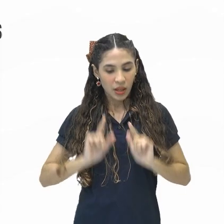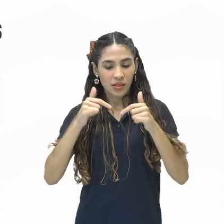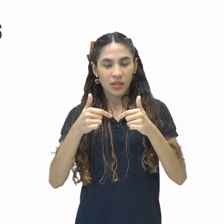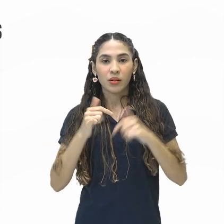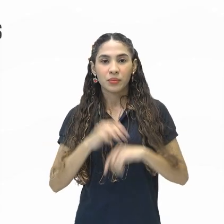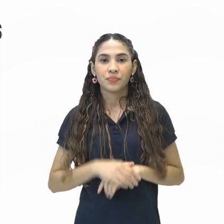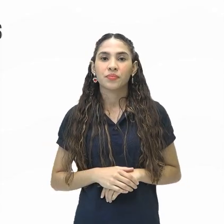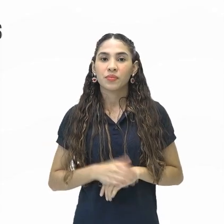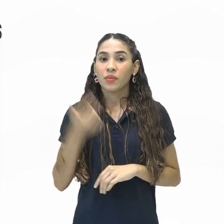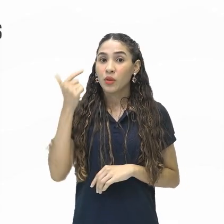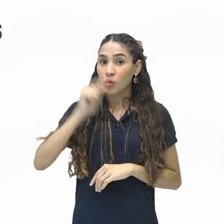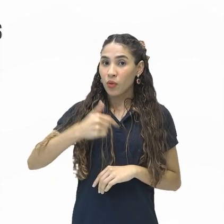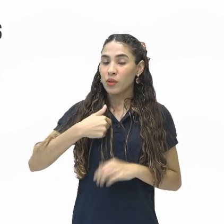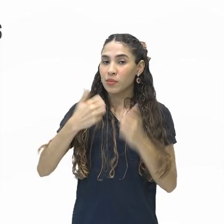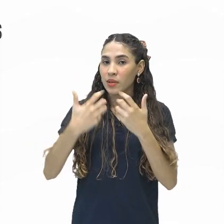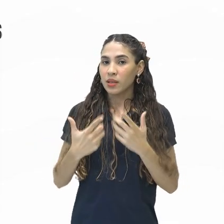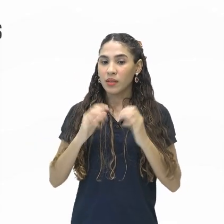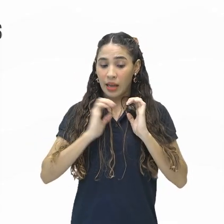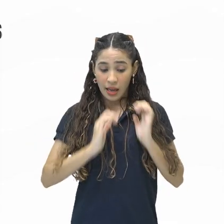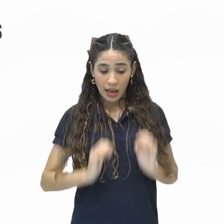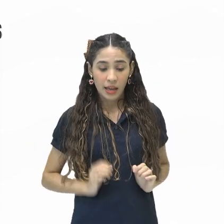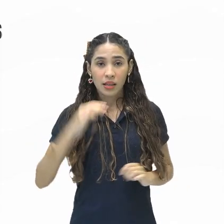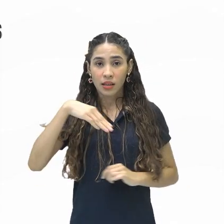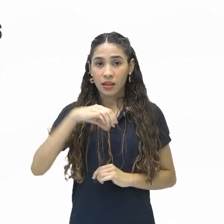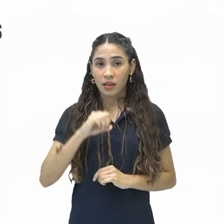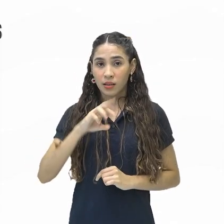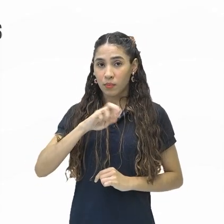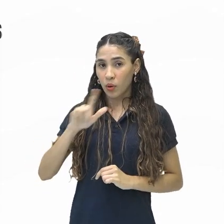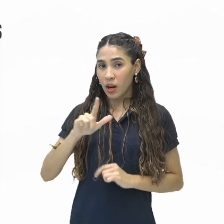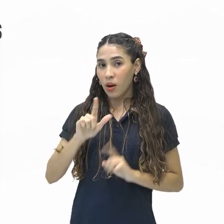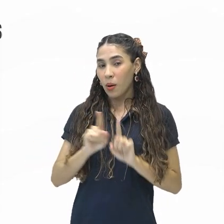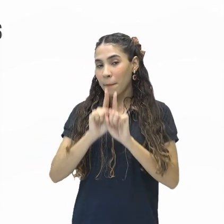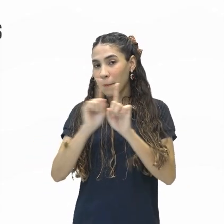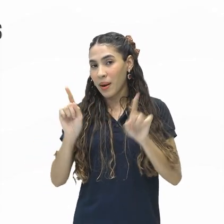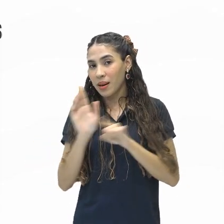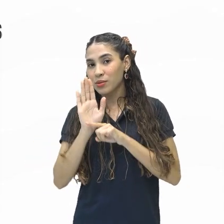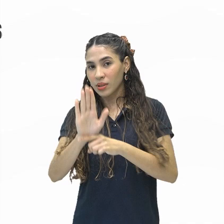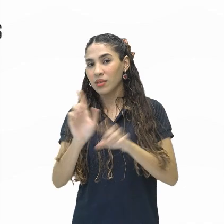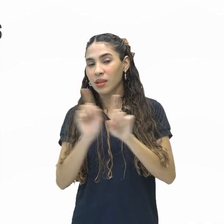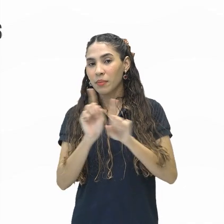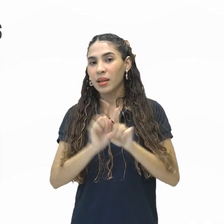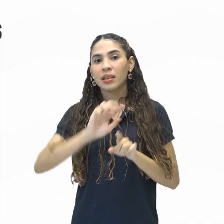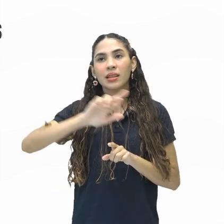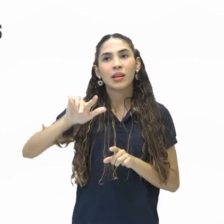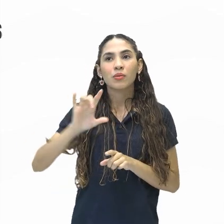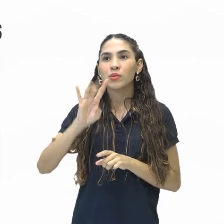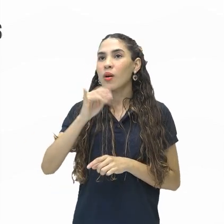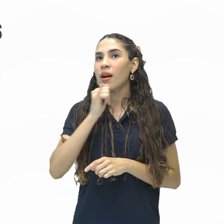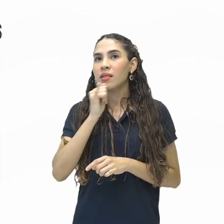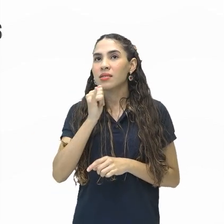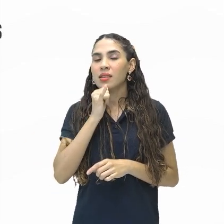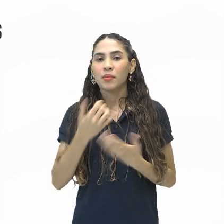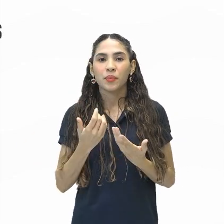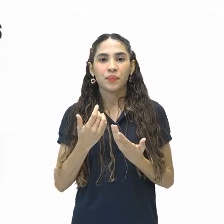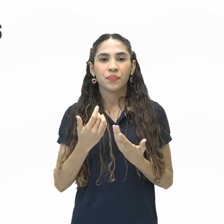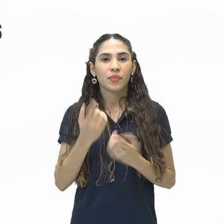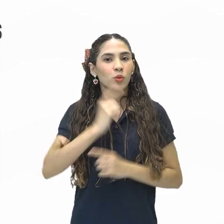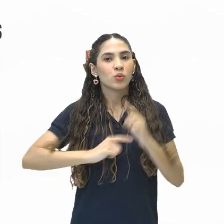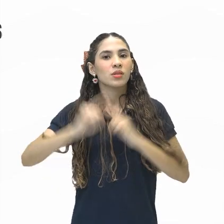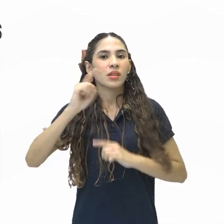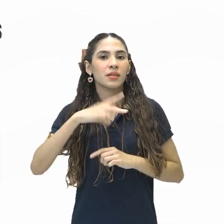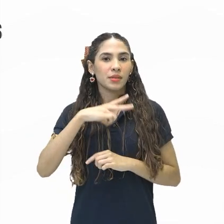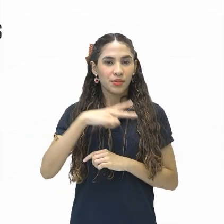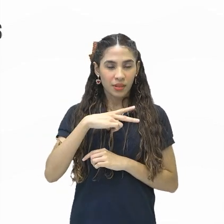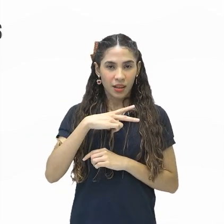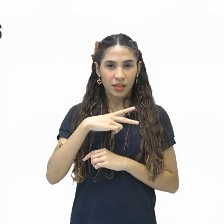ações, de novo, eu estou falando de ética e moral aqui, mas contribuindo não apenas para seu